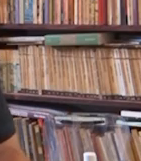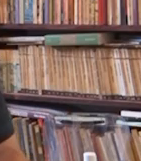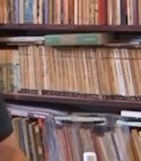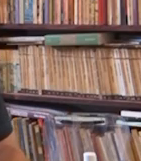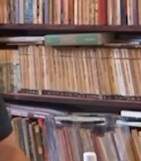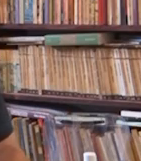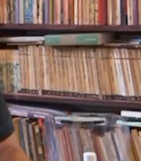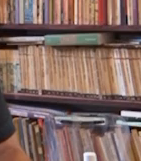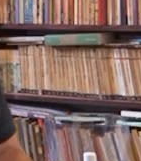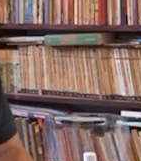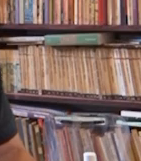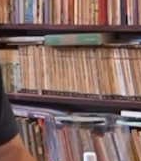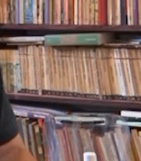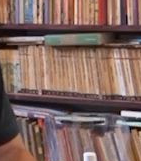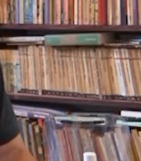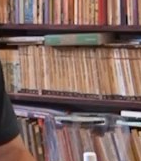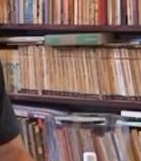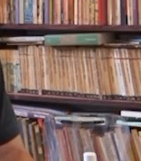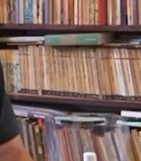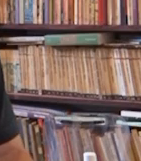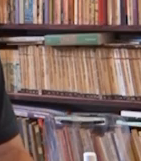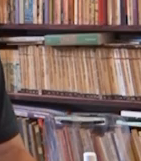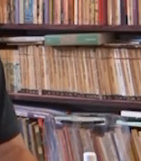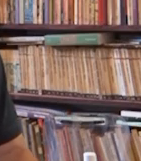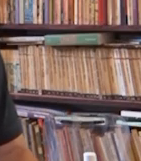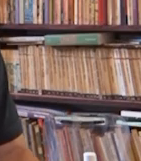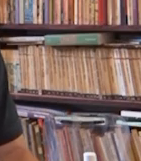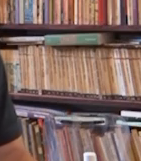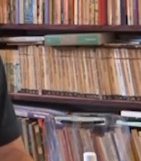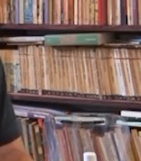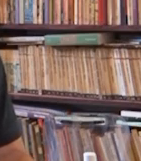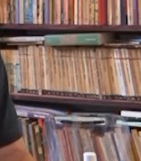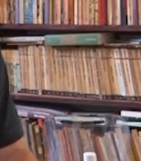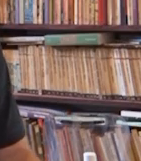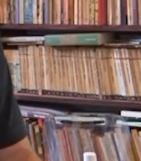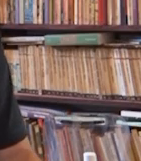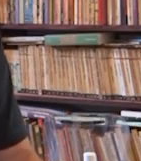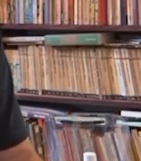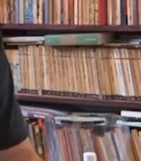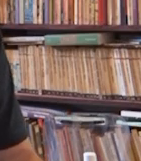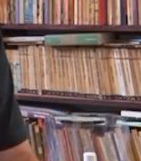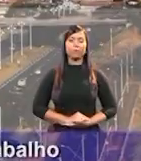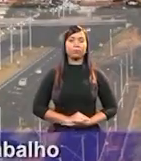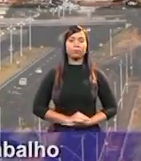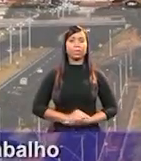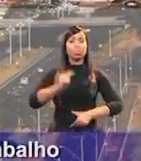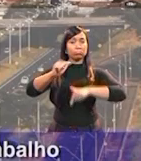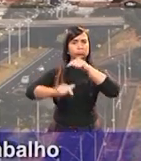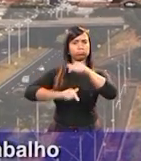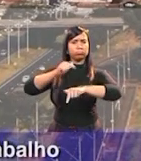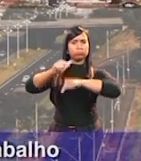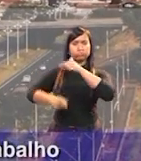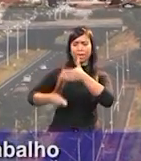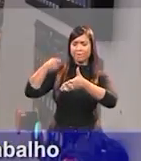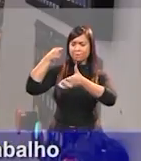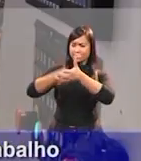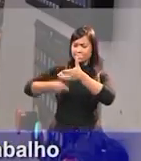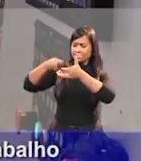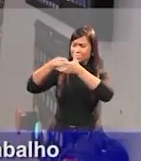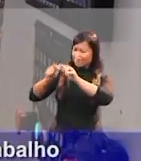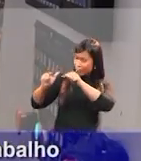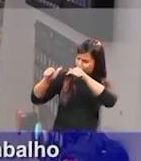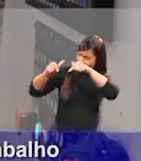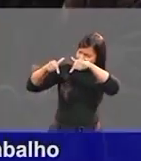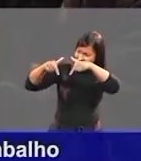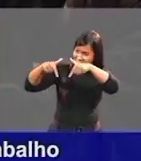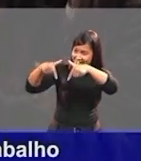trabalho brotam flores do puro ideal. Das sementes da